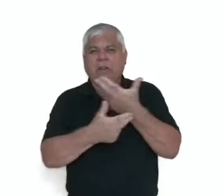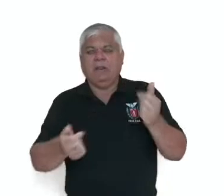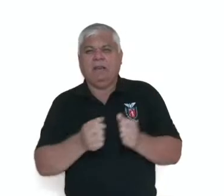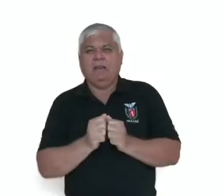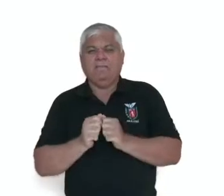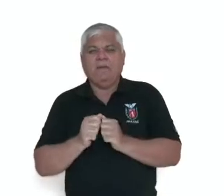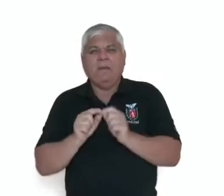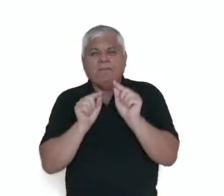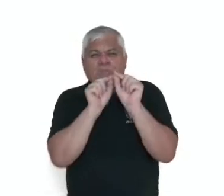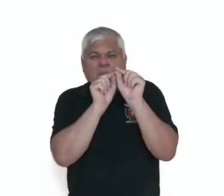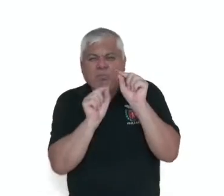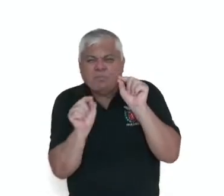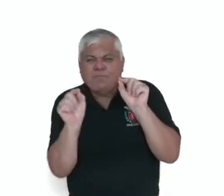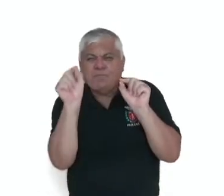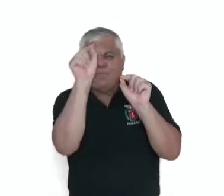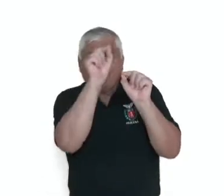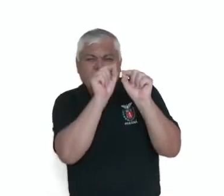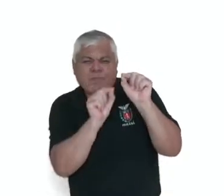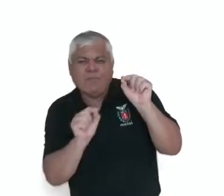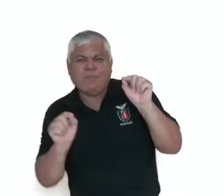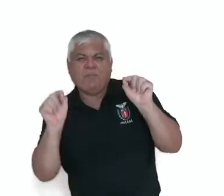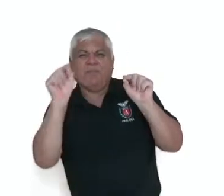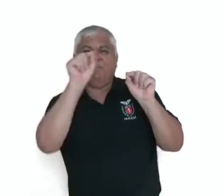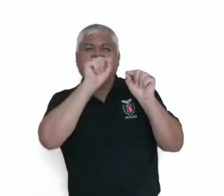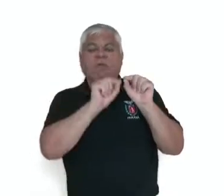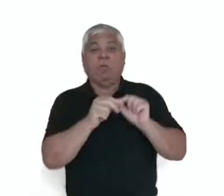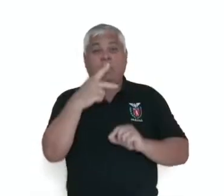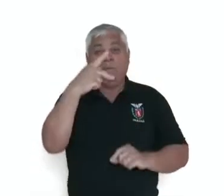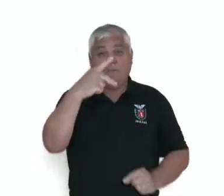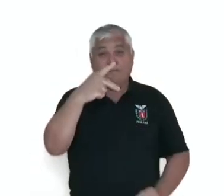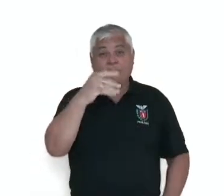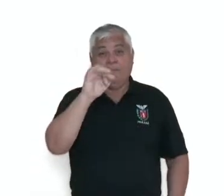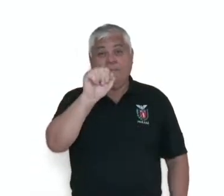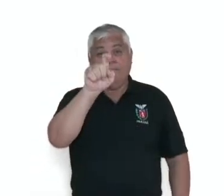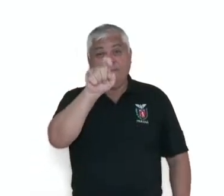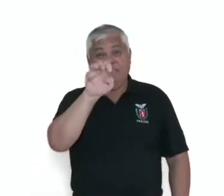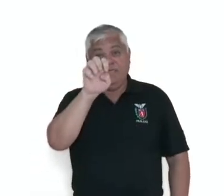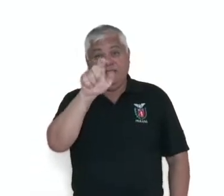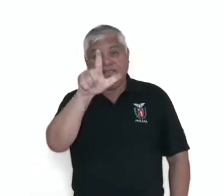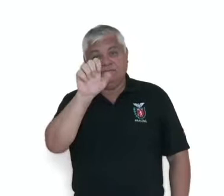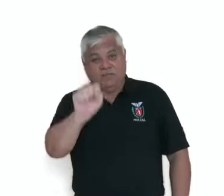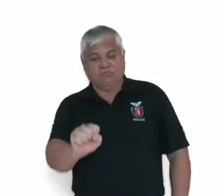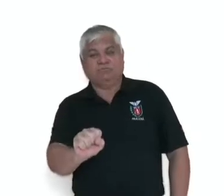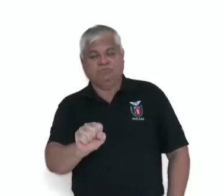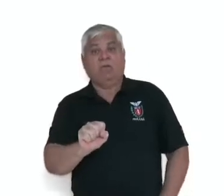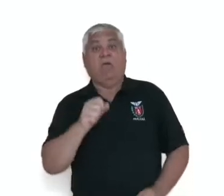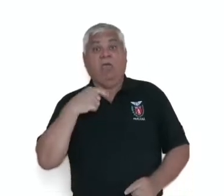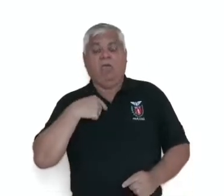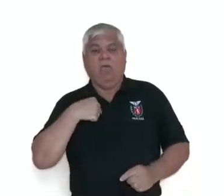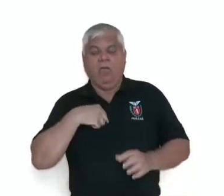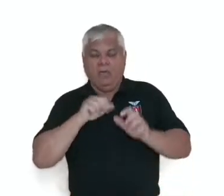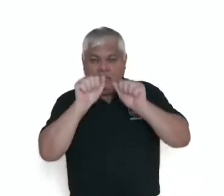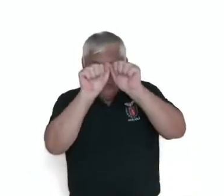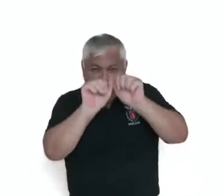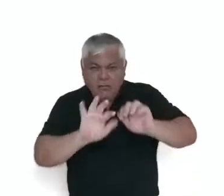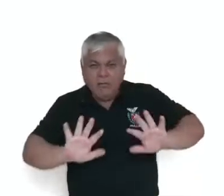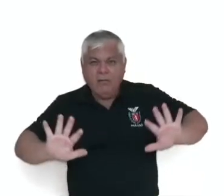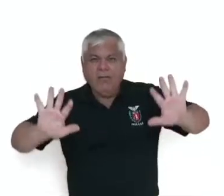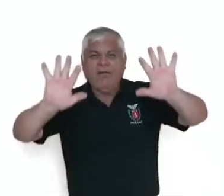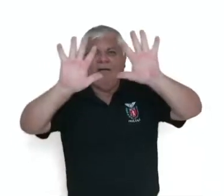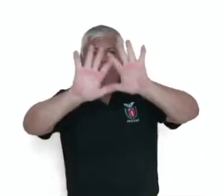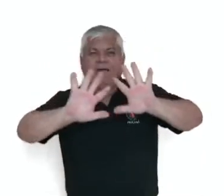minúsculos pontos luminosos, chamado de pixels. A imagem é formada porque eles